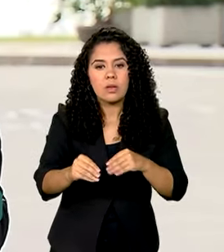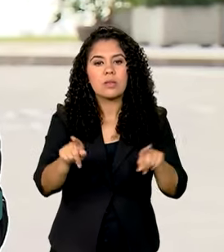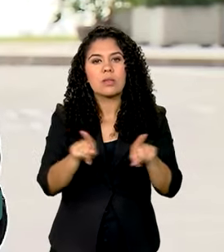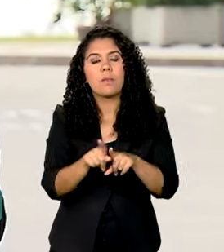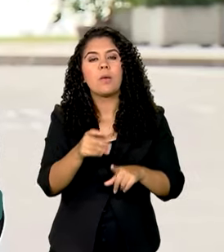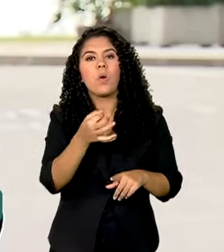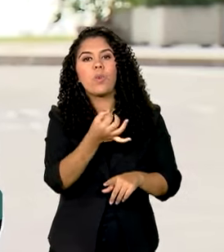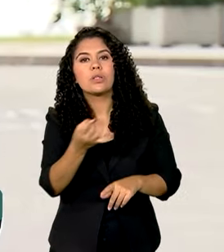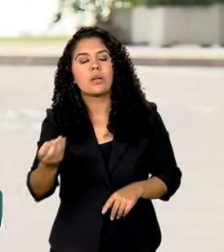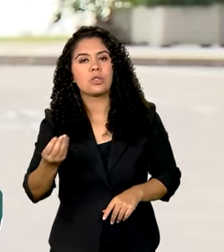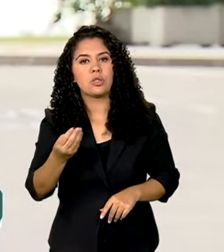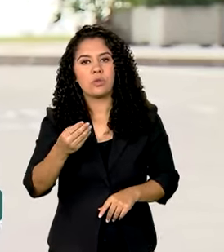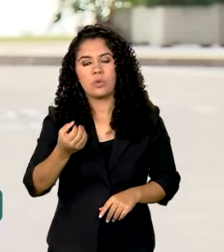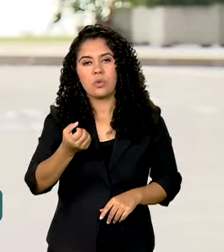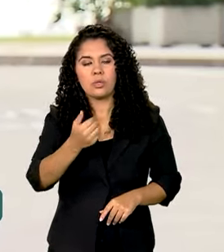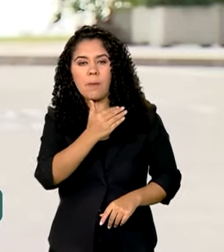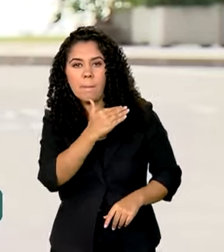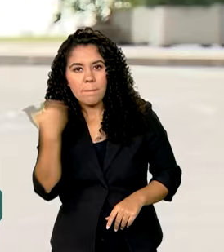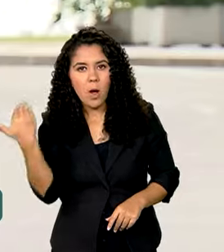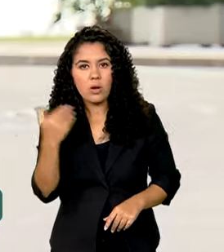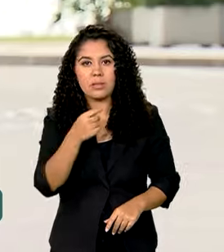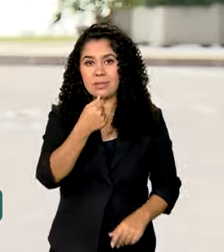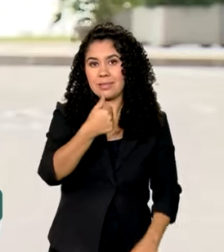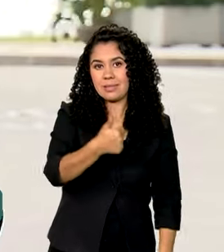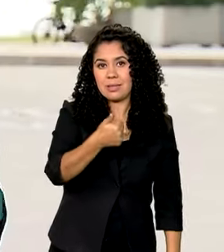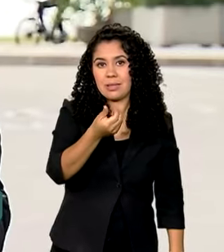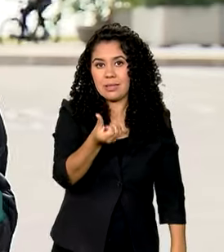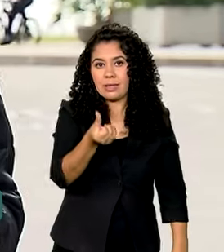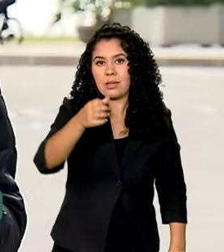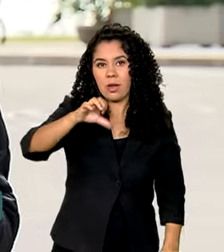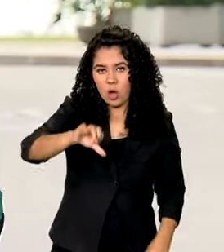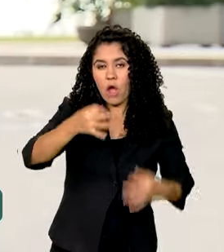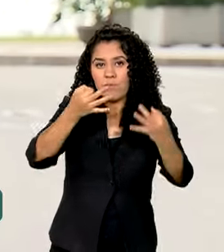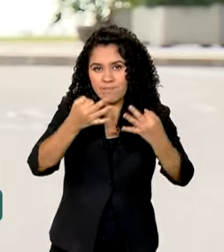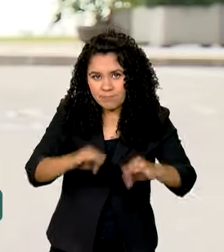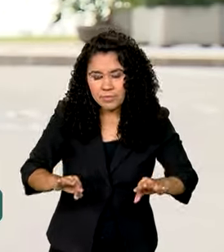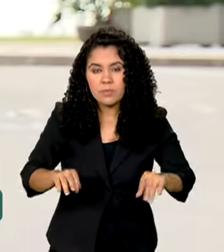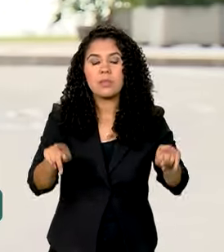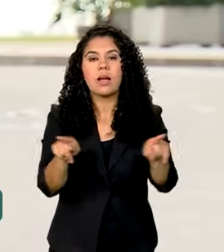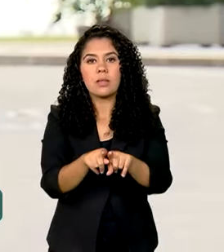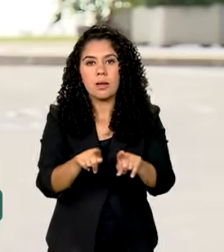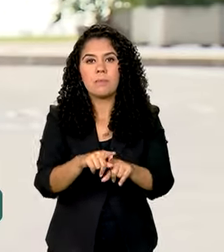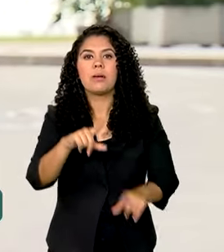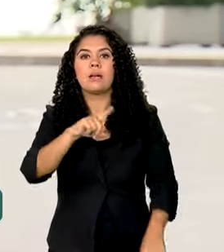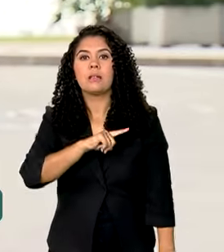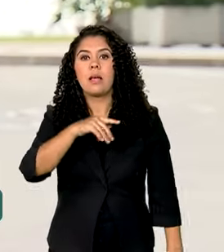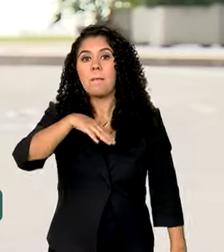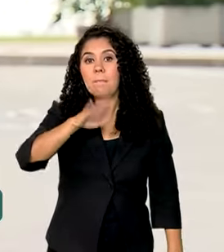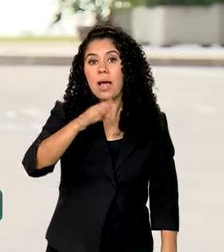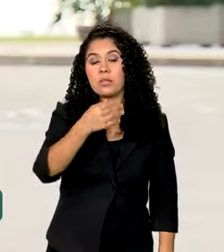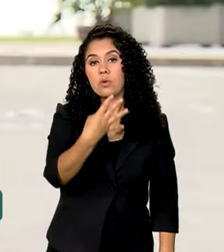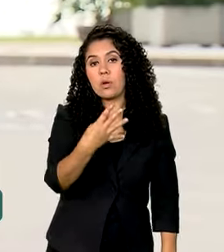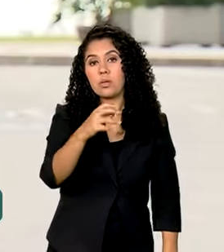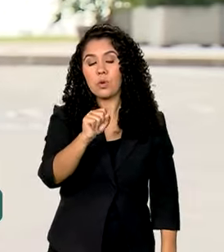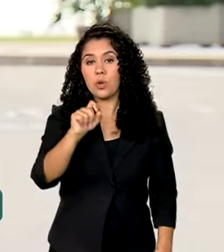de mortes confirmadas são 169. Ainda há mais de 48 mil pontos no estado sem energia